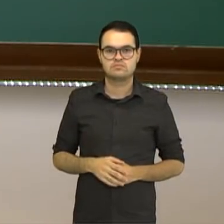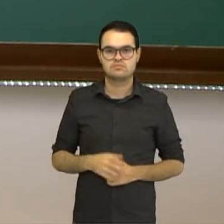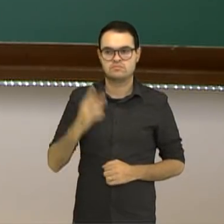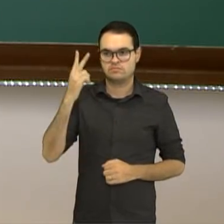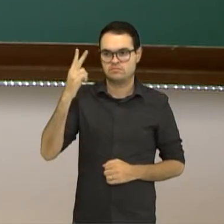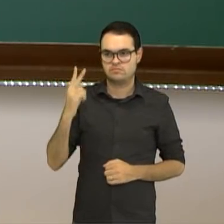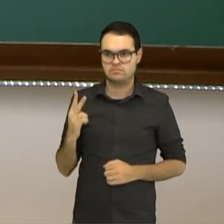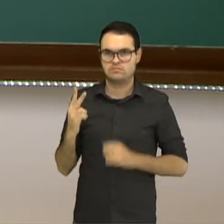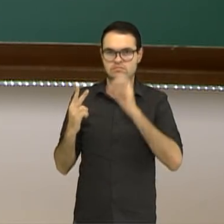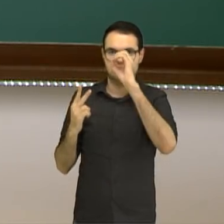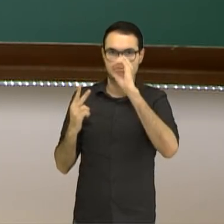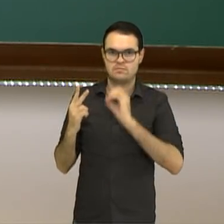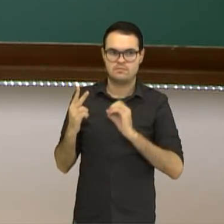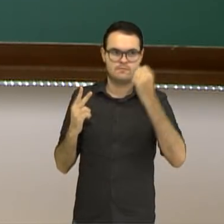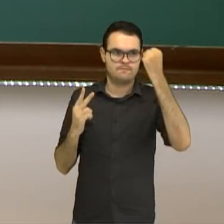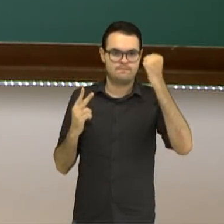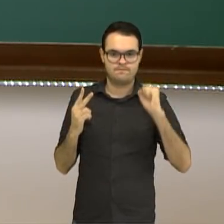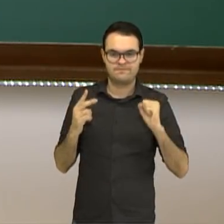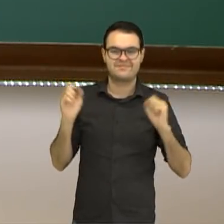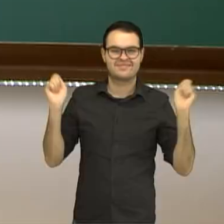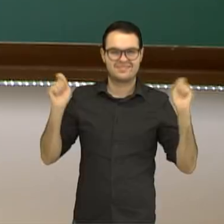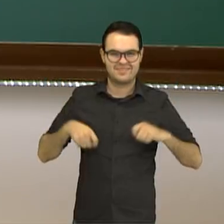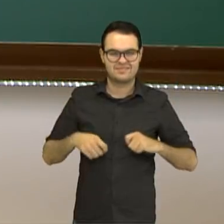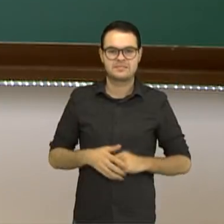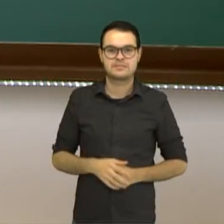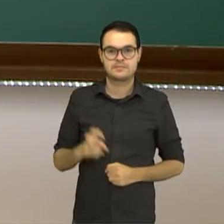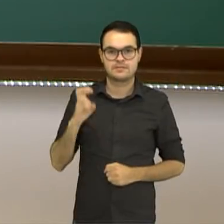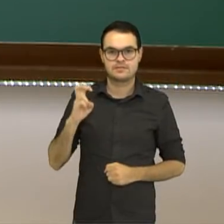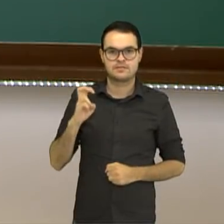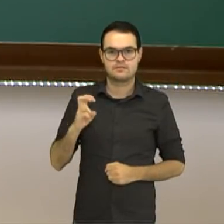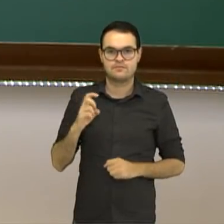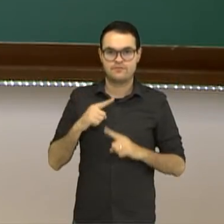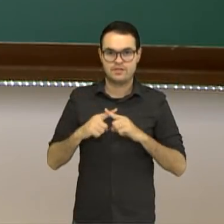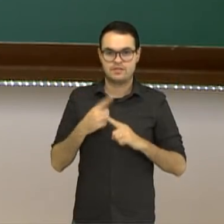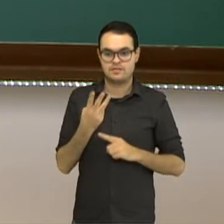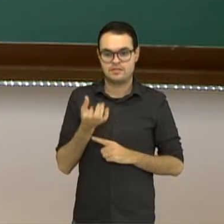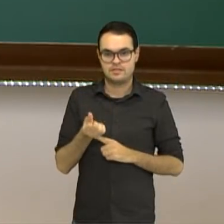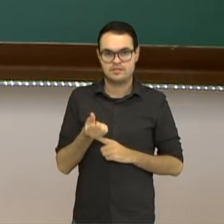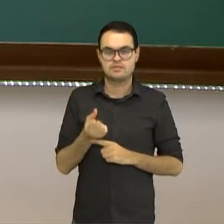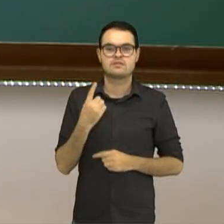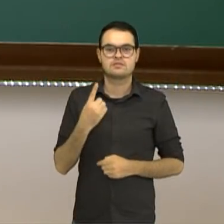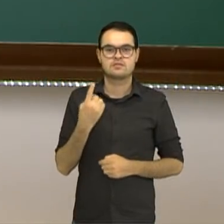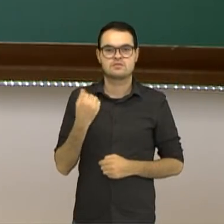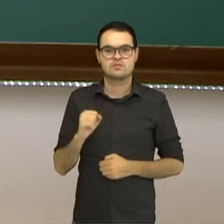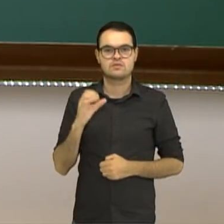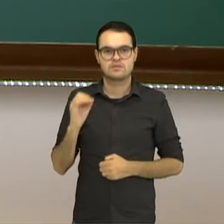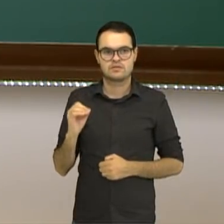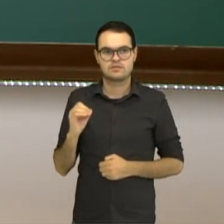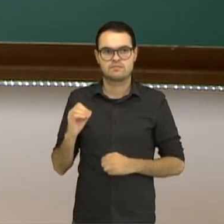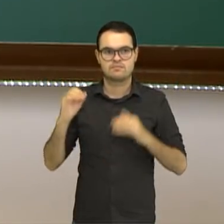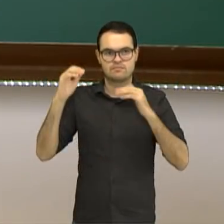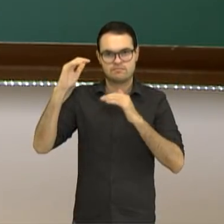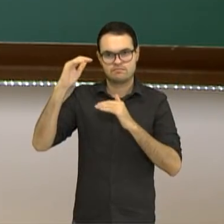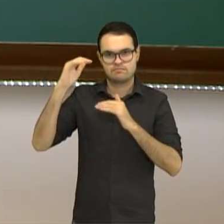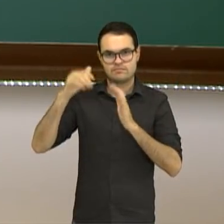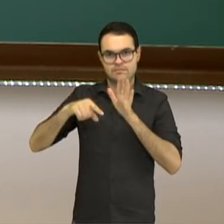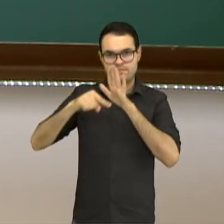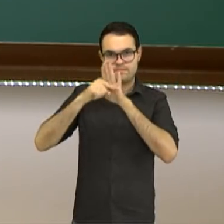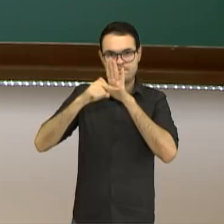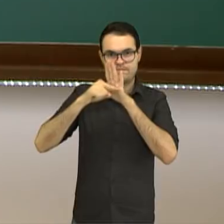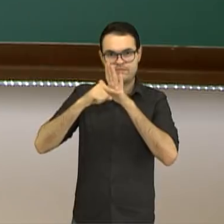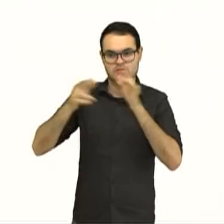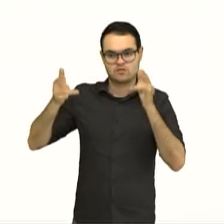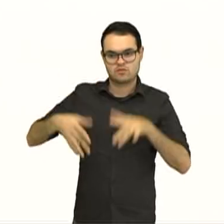por 36, que vai dar 5. 5 vezes 36 dá 180, fazendo a subtração,